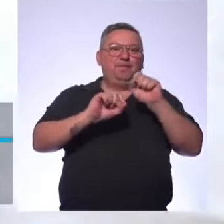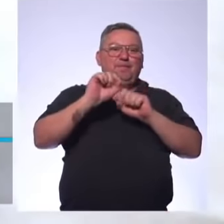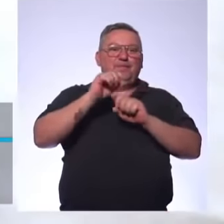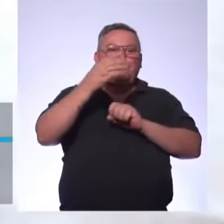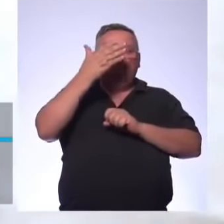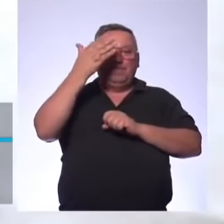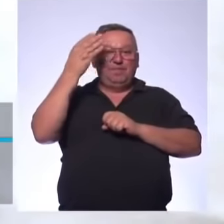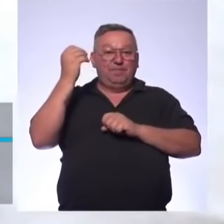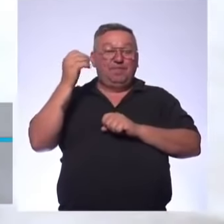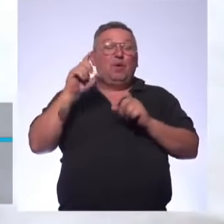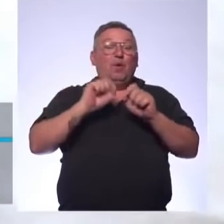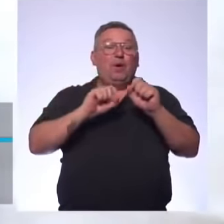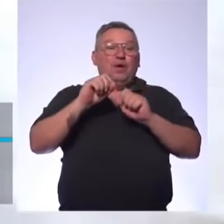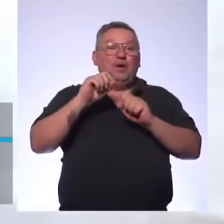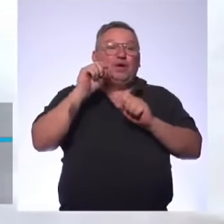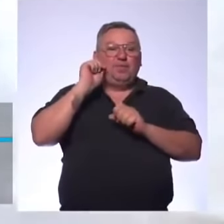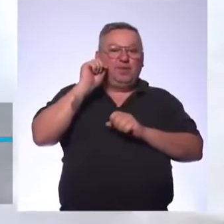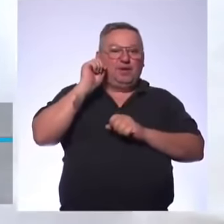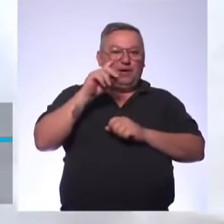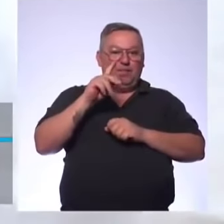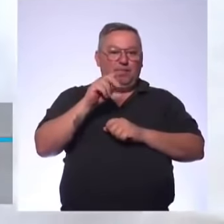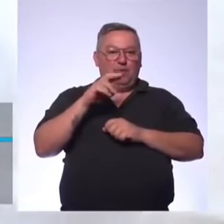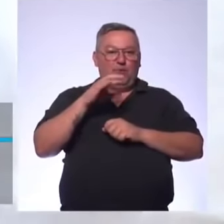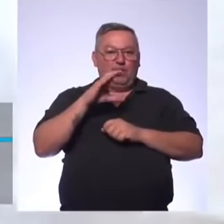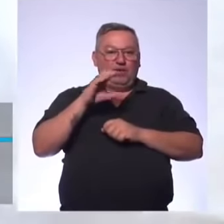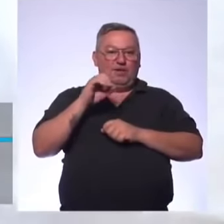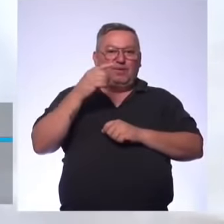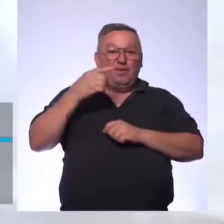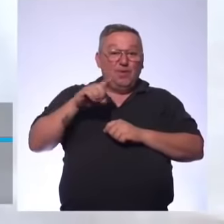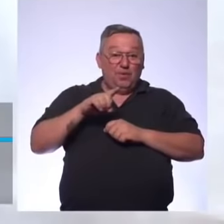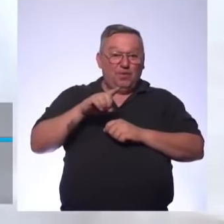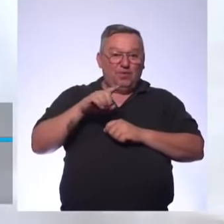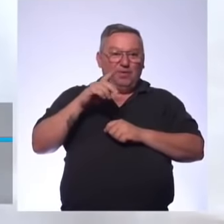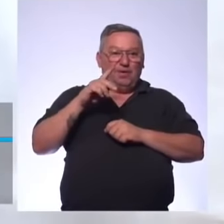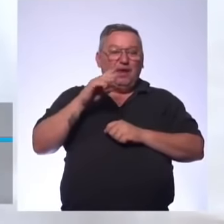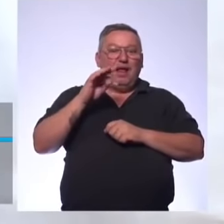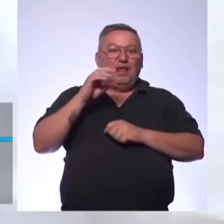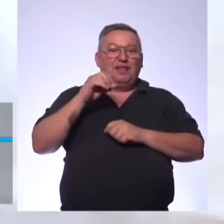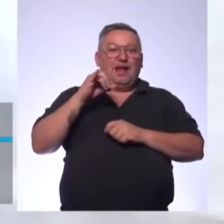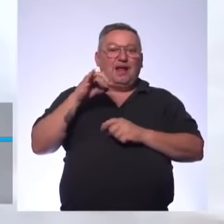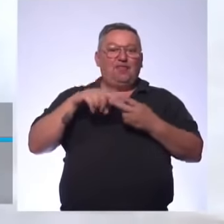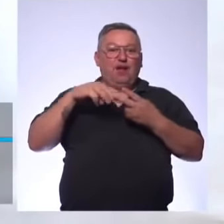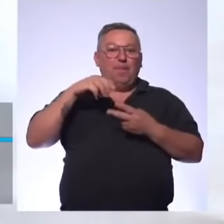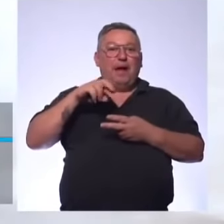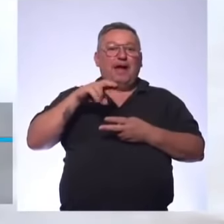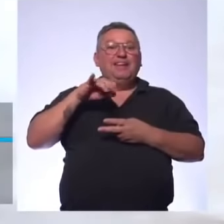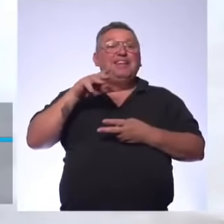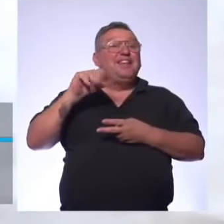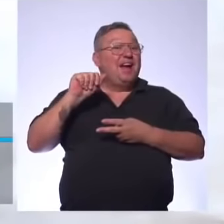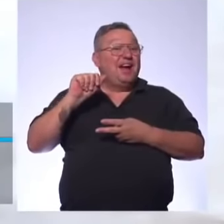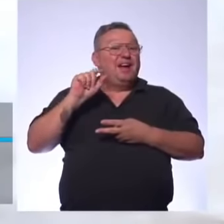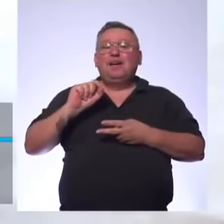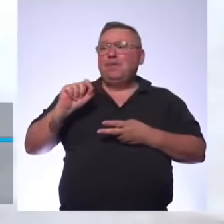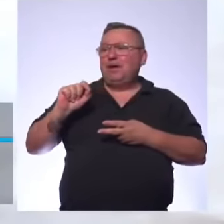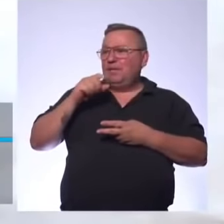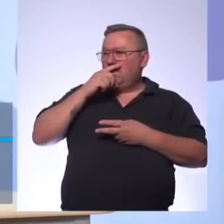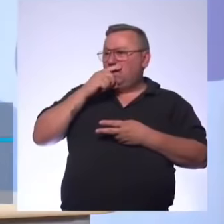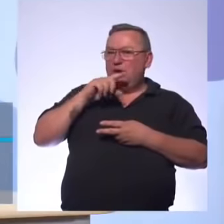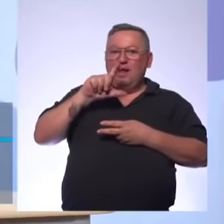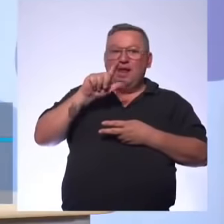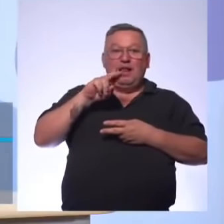esqueci das produtoras Porque deixa elas por último tem a TAP tem a Marília quem mais AD